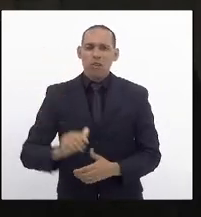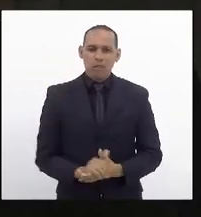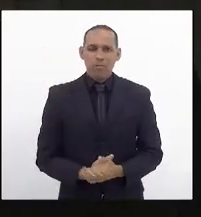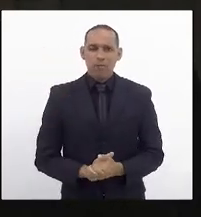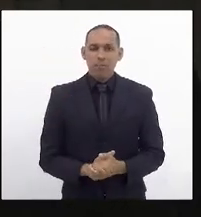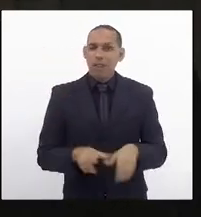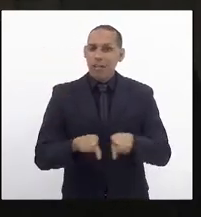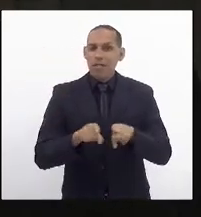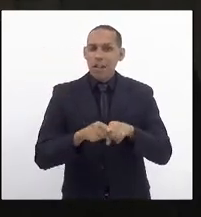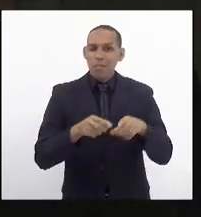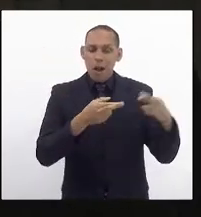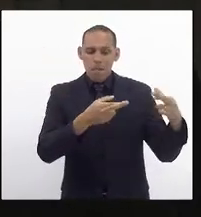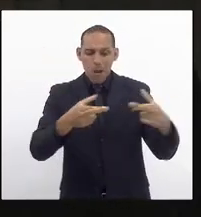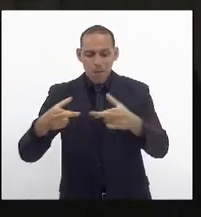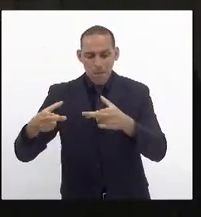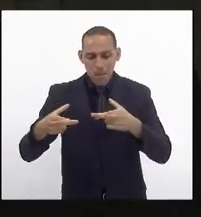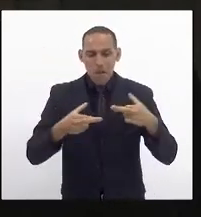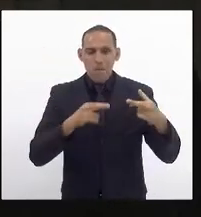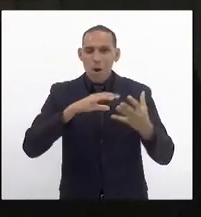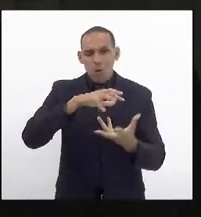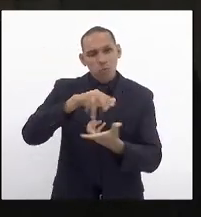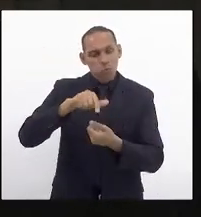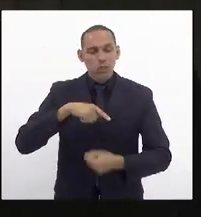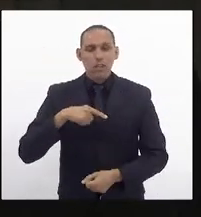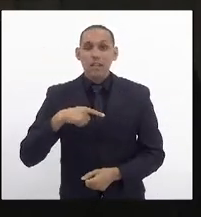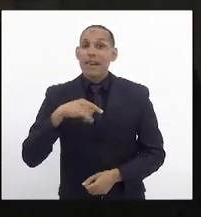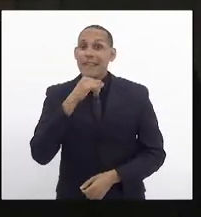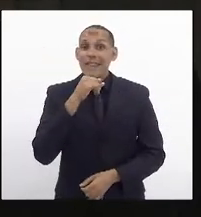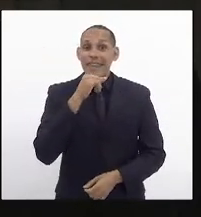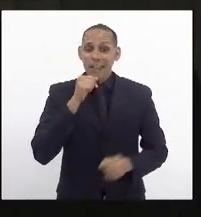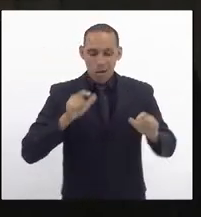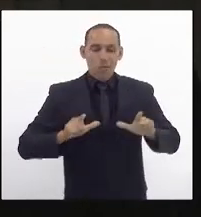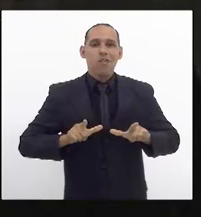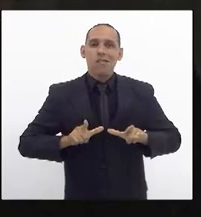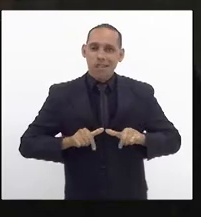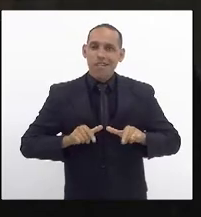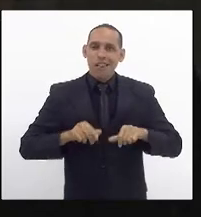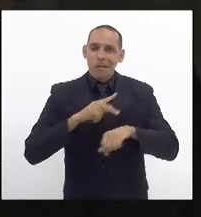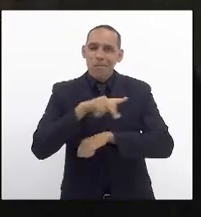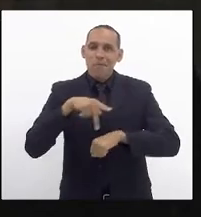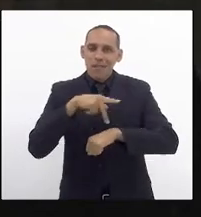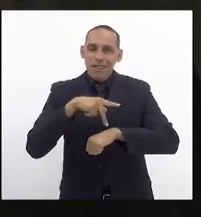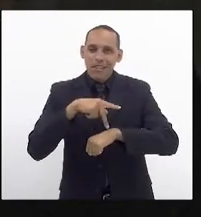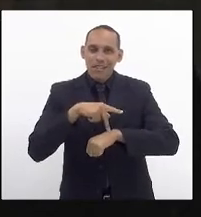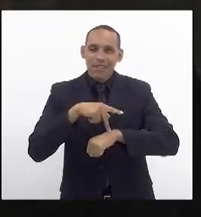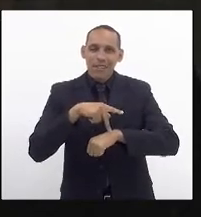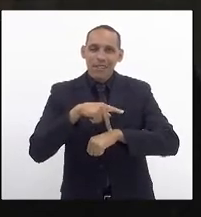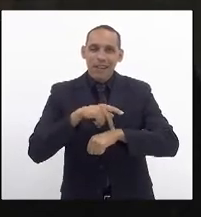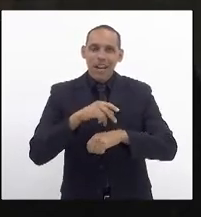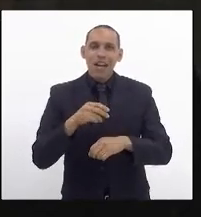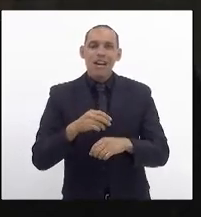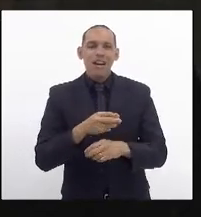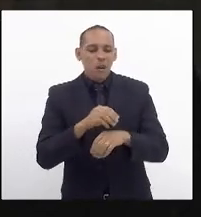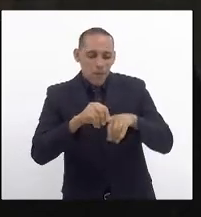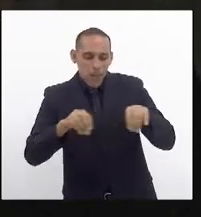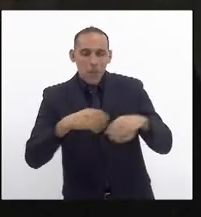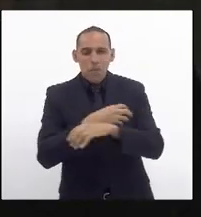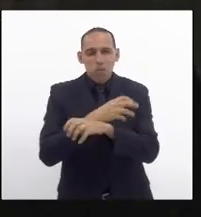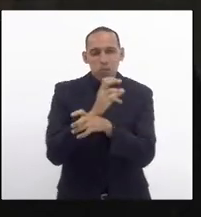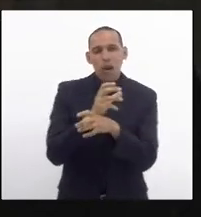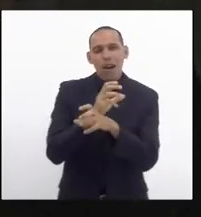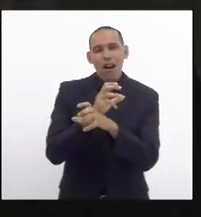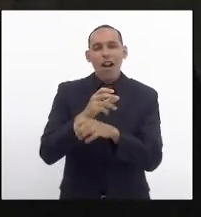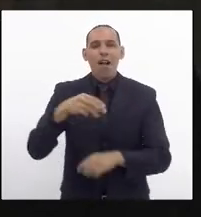regiões do mundo Israel vai até mais adiante no deserto de negev por